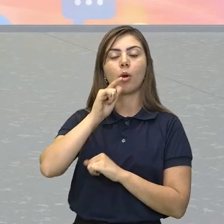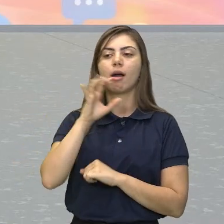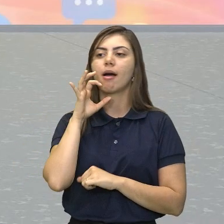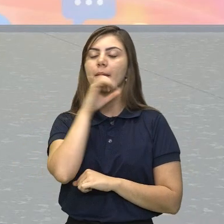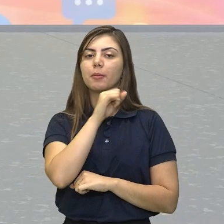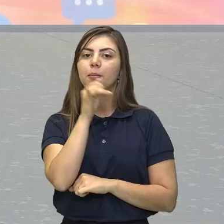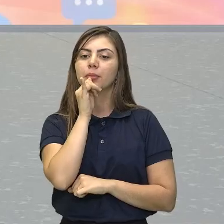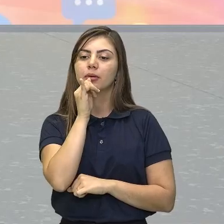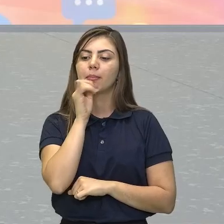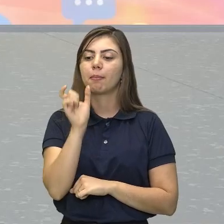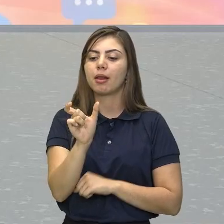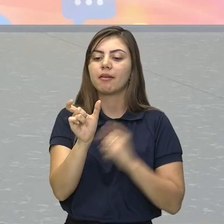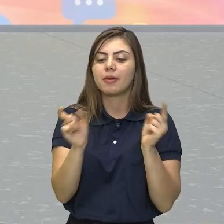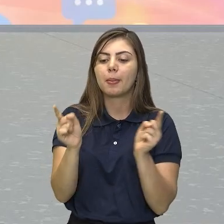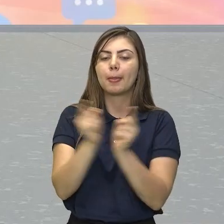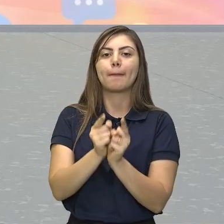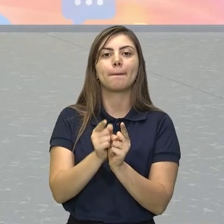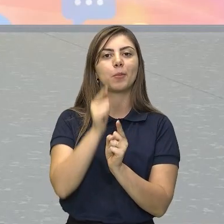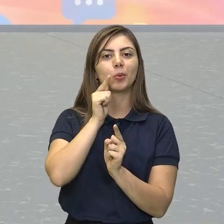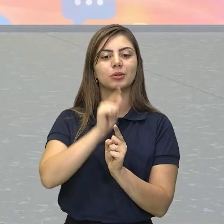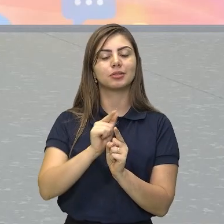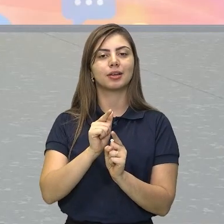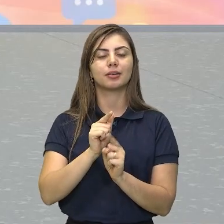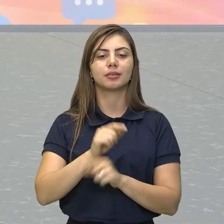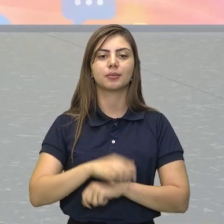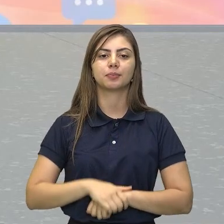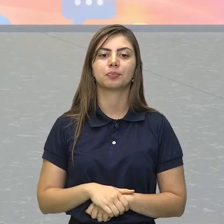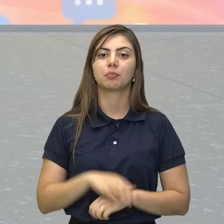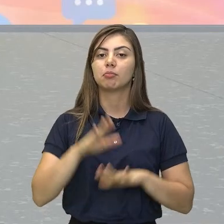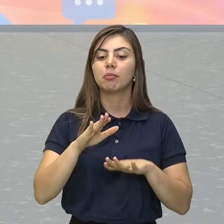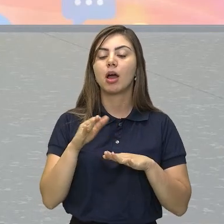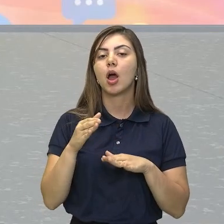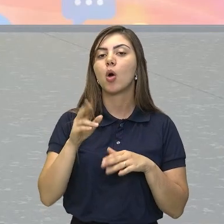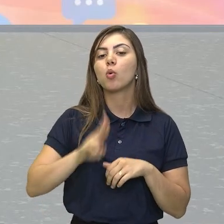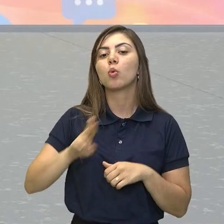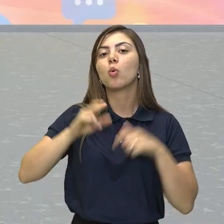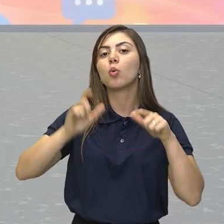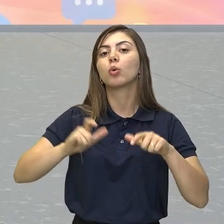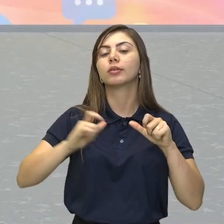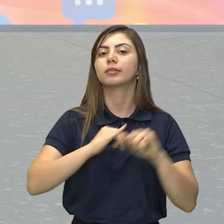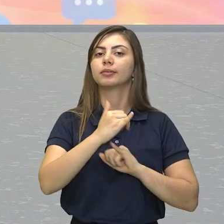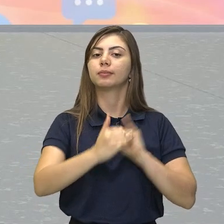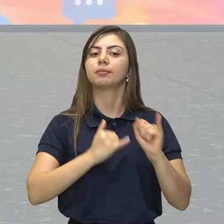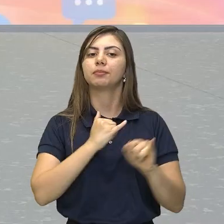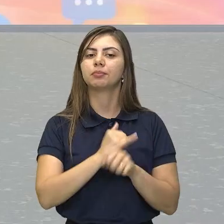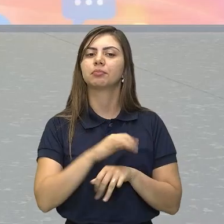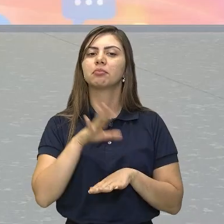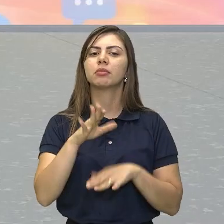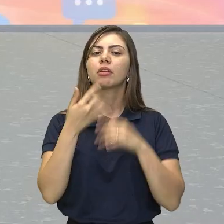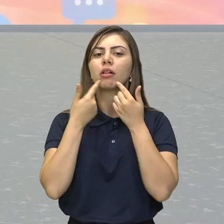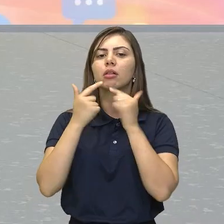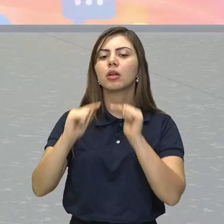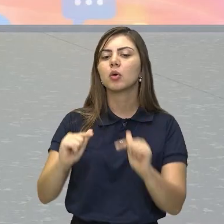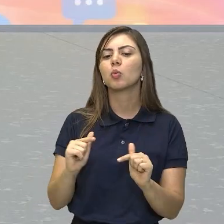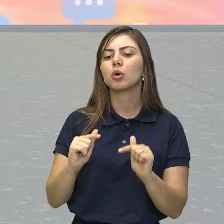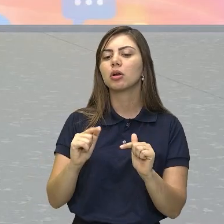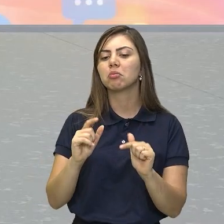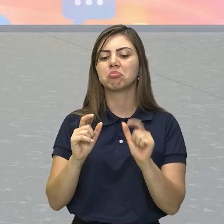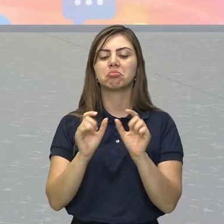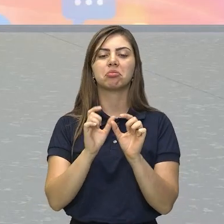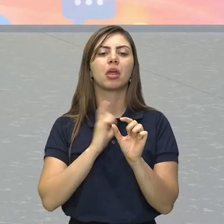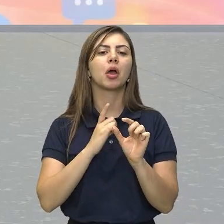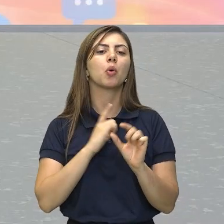abreviada usada na internet. E o que nós encontramos nessa linguagem? O que ela inclui?